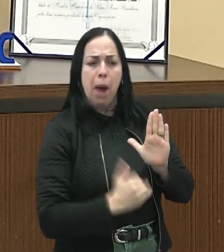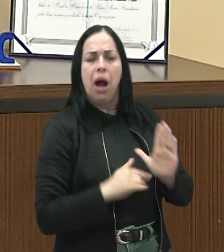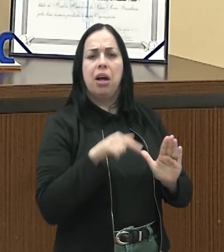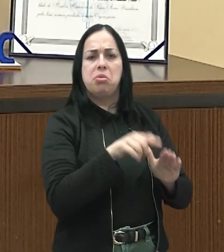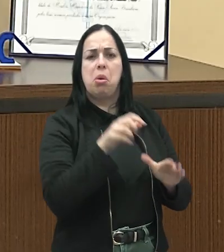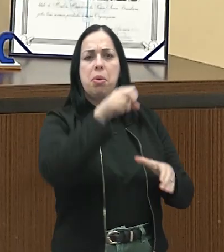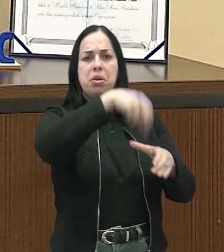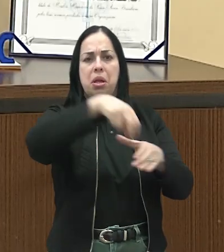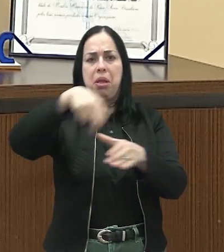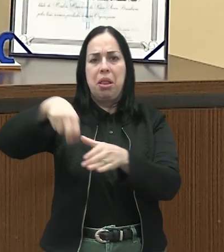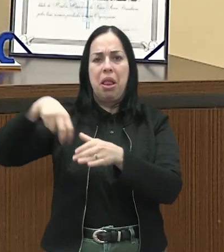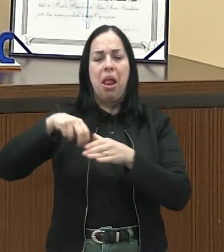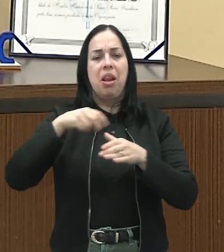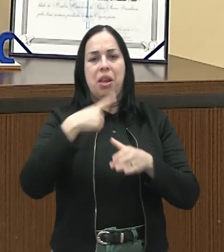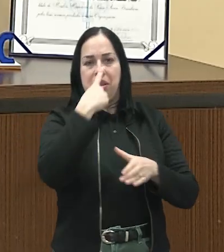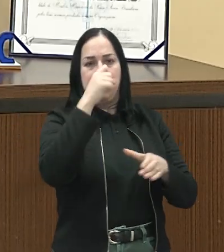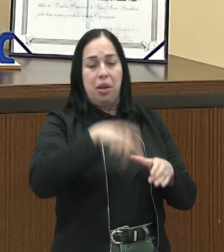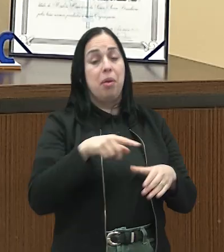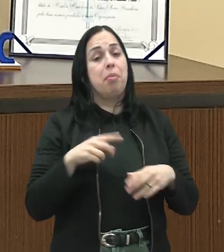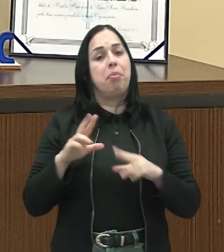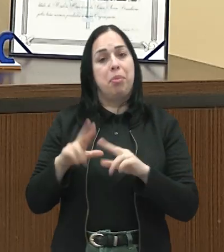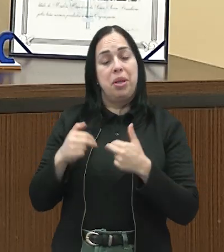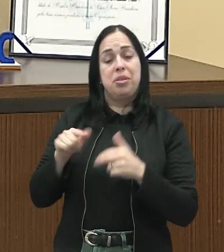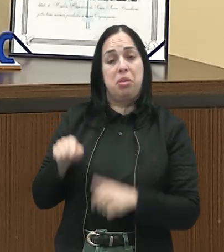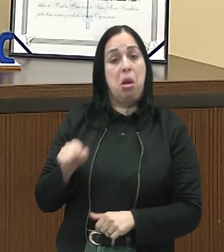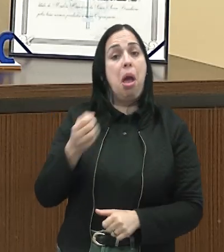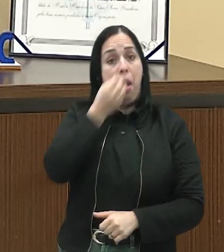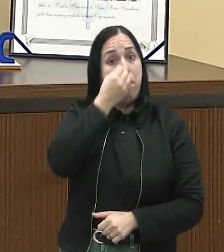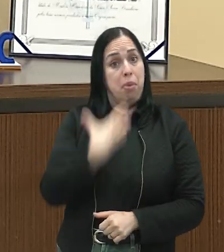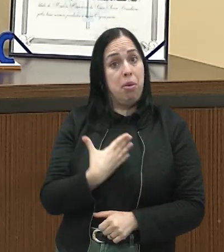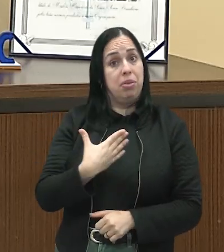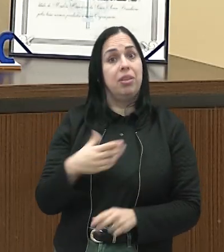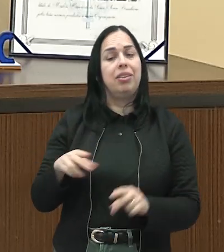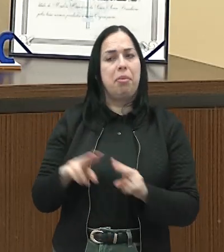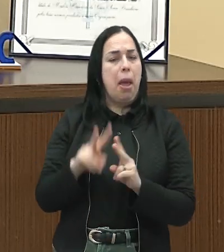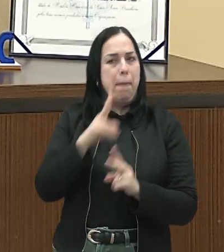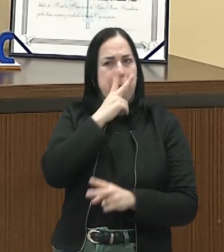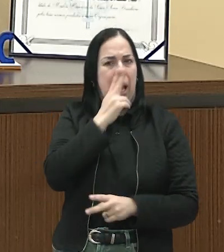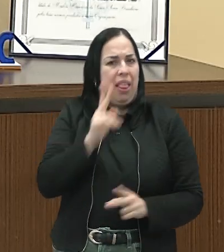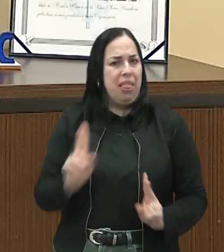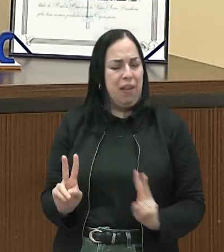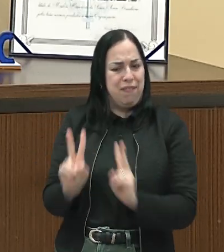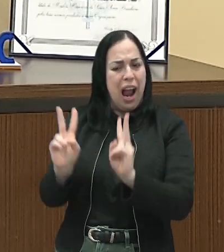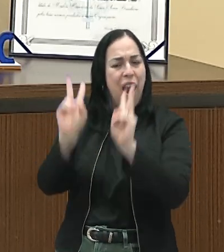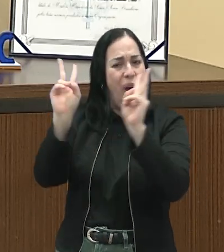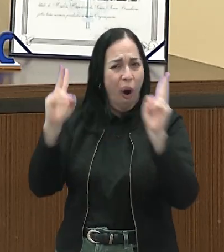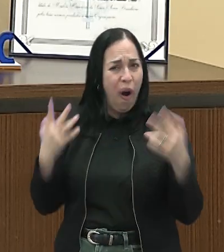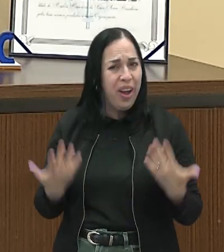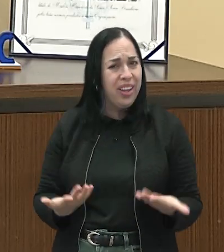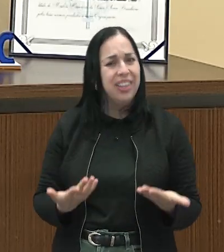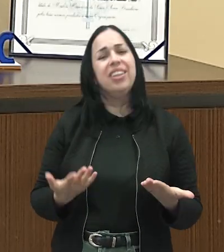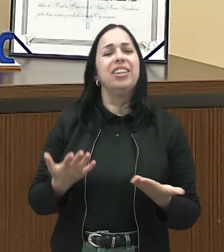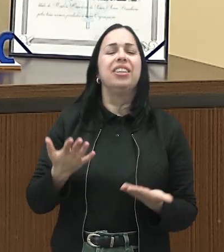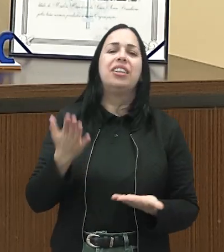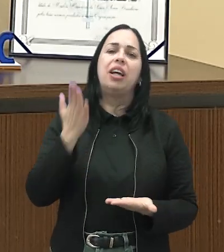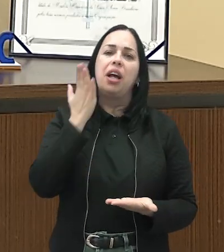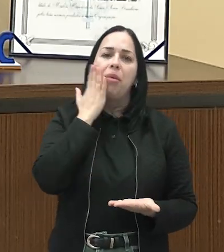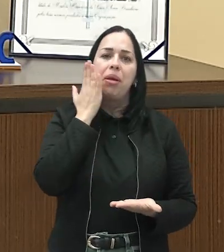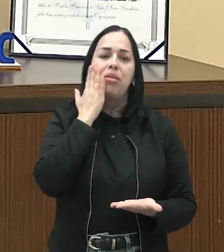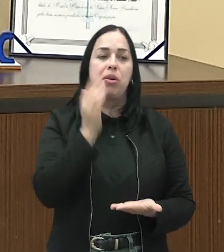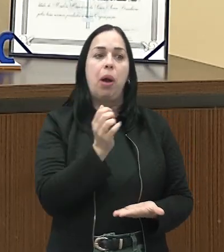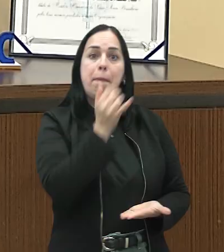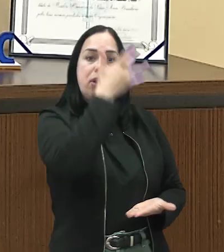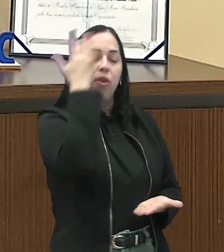separação, dos seus resíduos. Então, para o condomínio, para eles é muito positivo, até valoriza o condomínio, sabendo